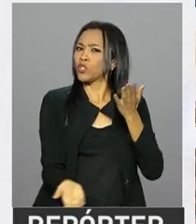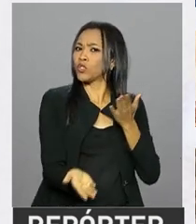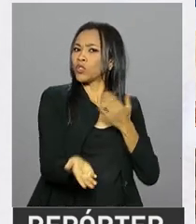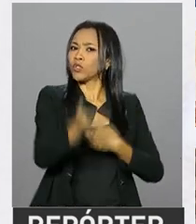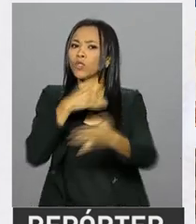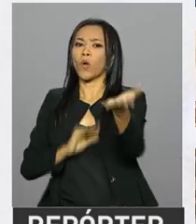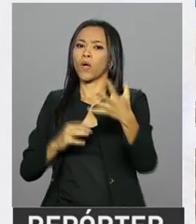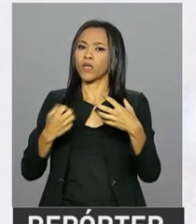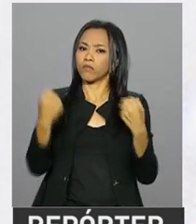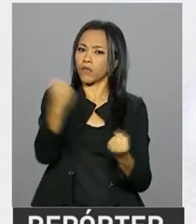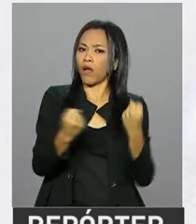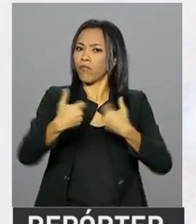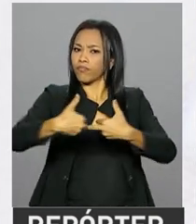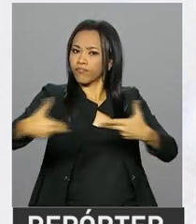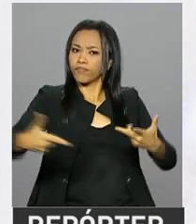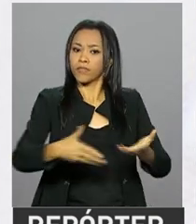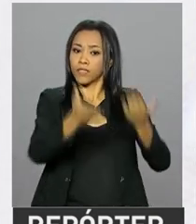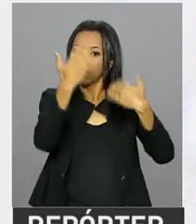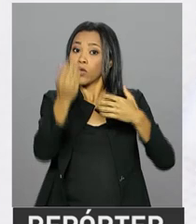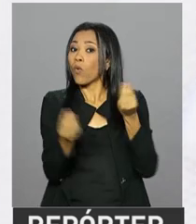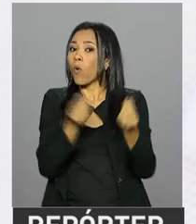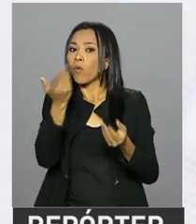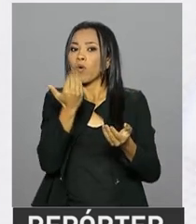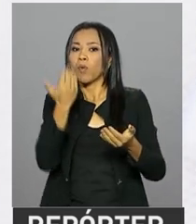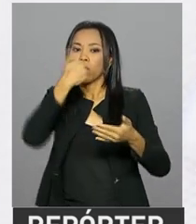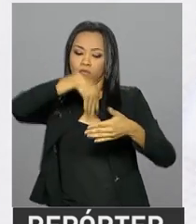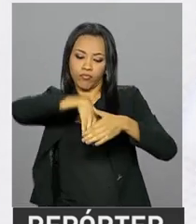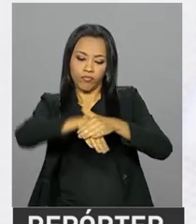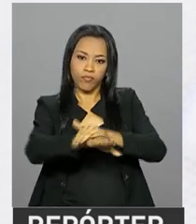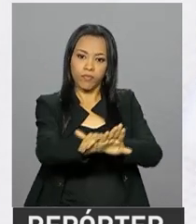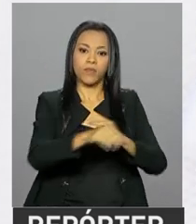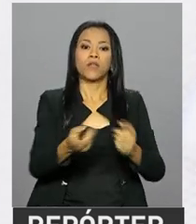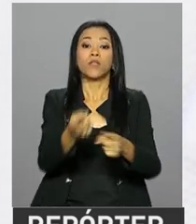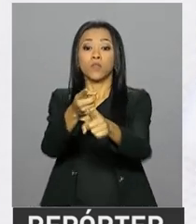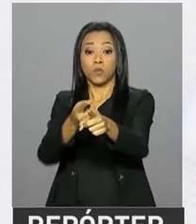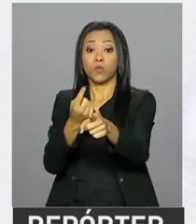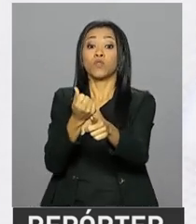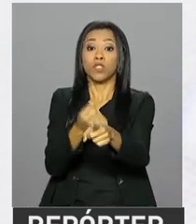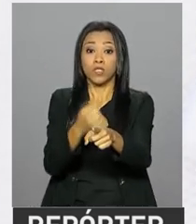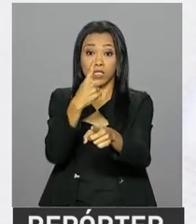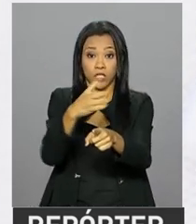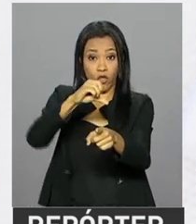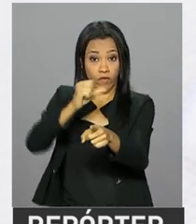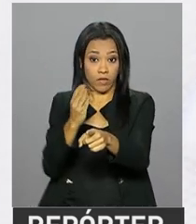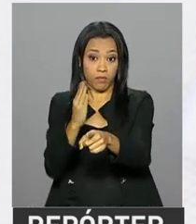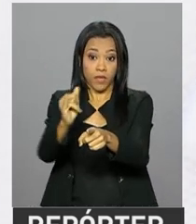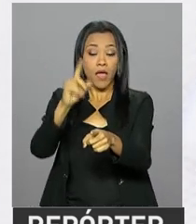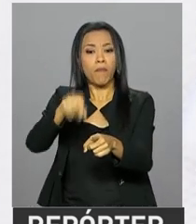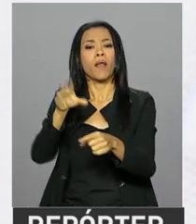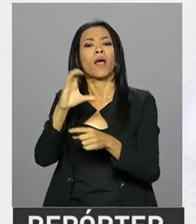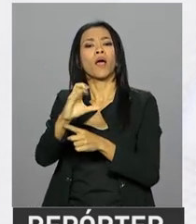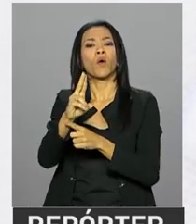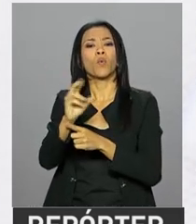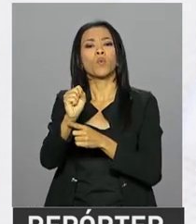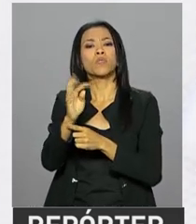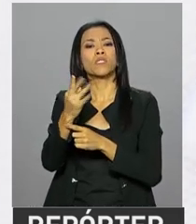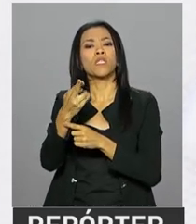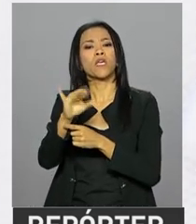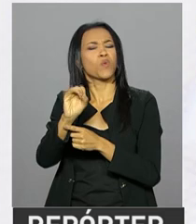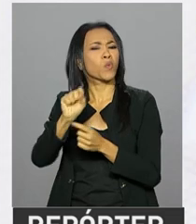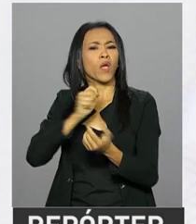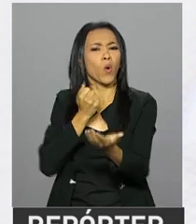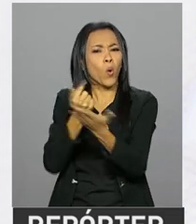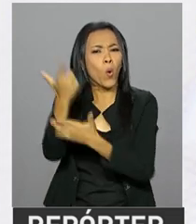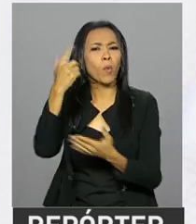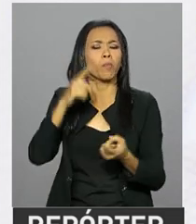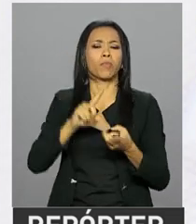e armazenagem. Dos cerca de 190 bilhões anunciados, a maior parte é para custeio, que envolve compra de